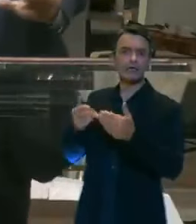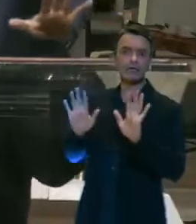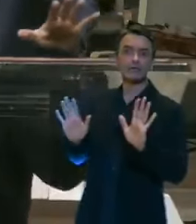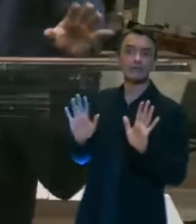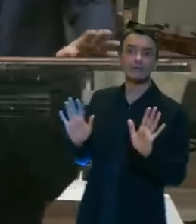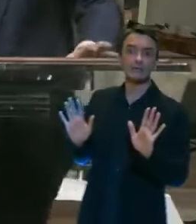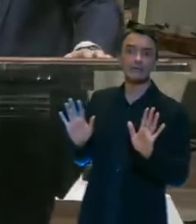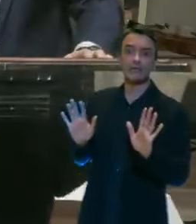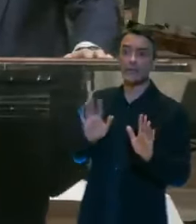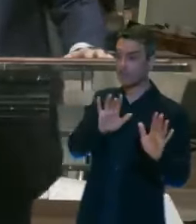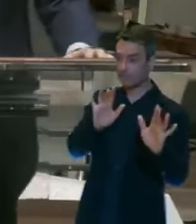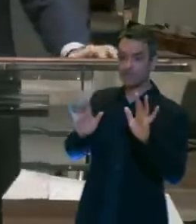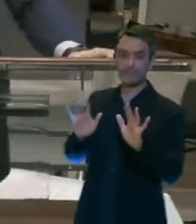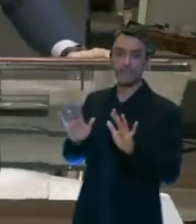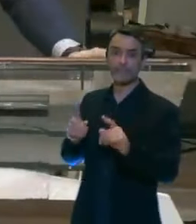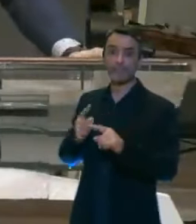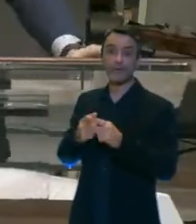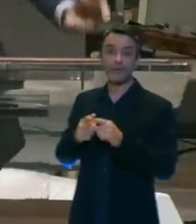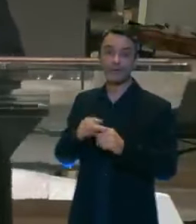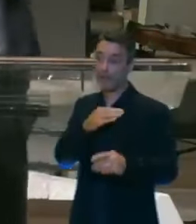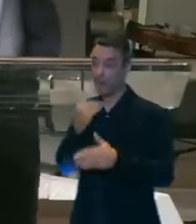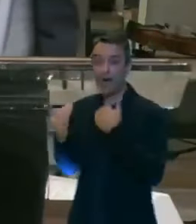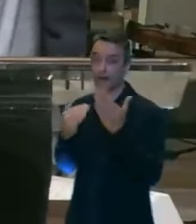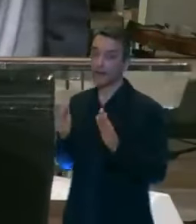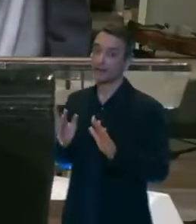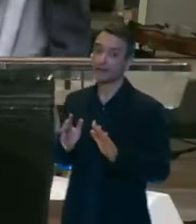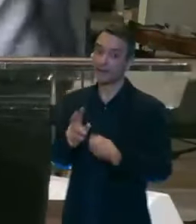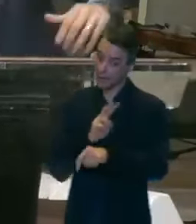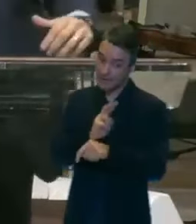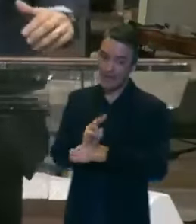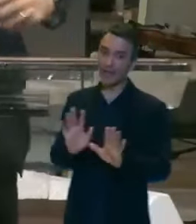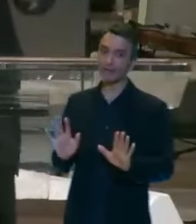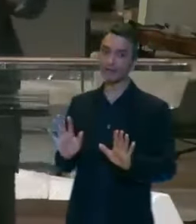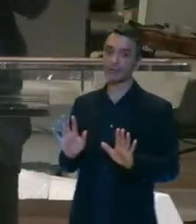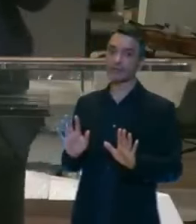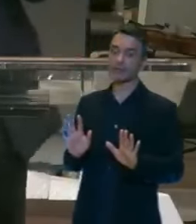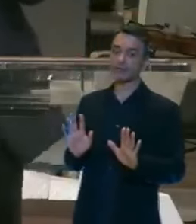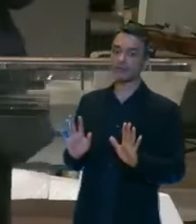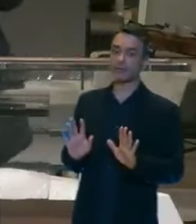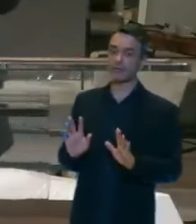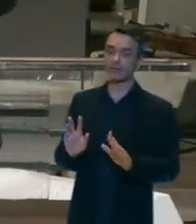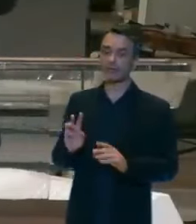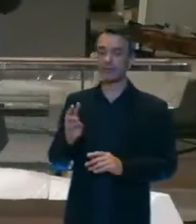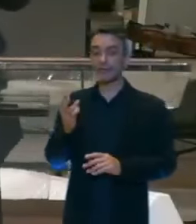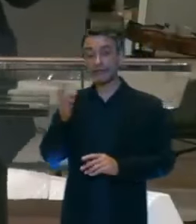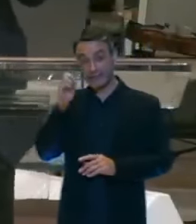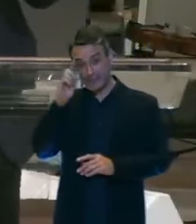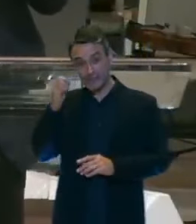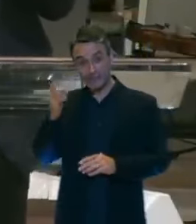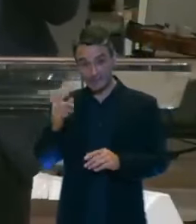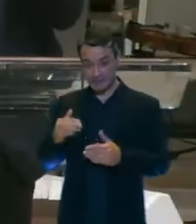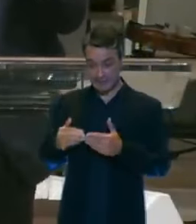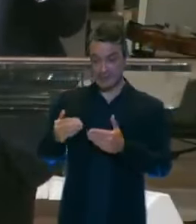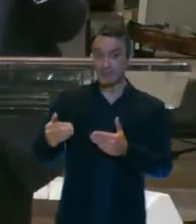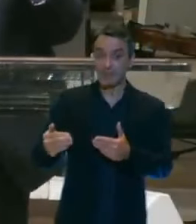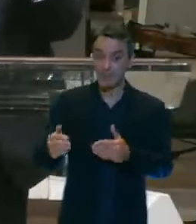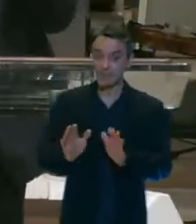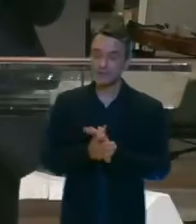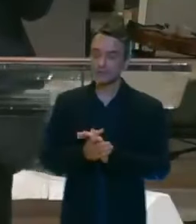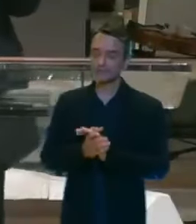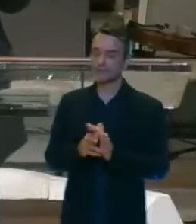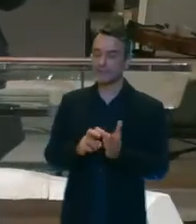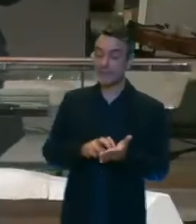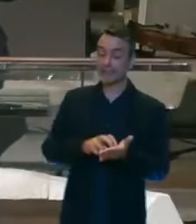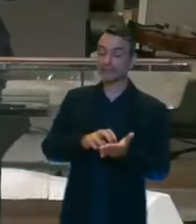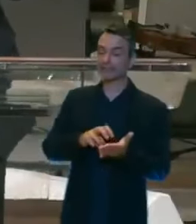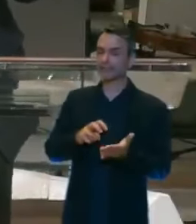aquele que tocar o monte será morto. Depois de 3 dias, olha como Deus os visita. Ao amanhecer do terceiro